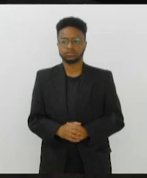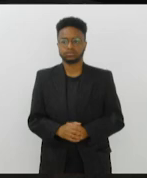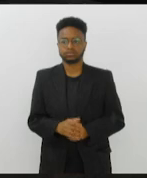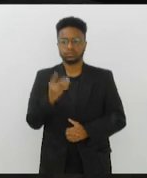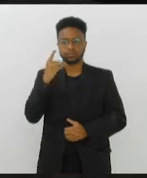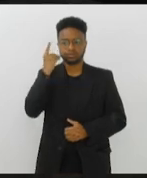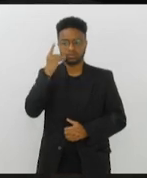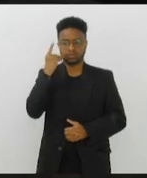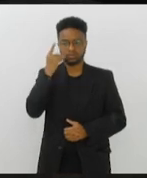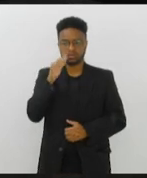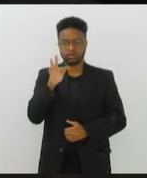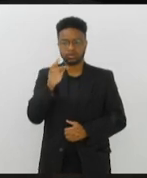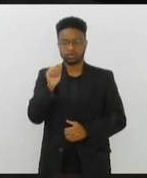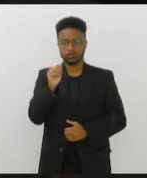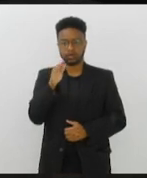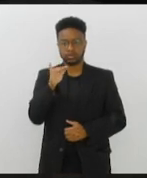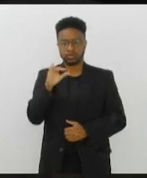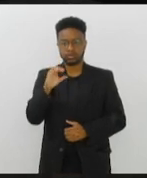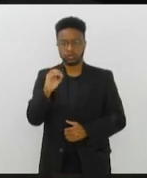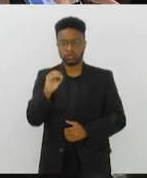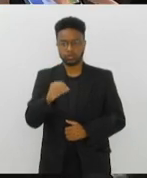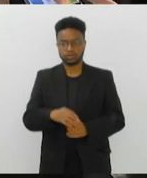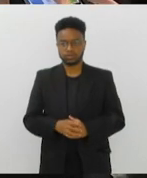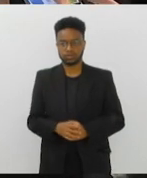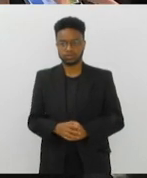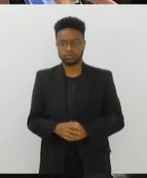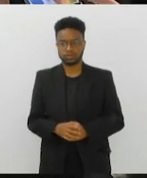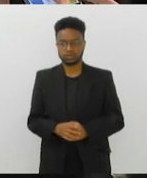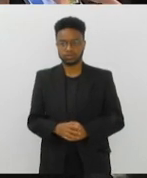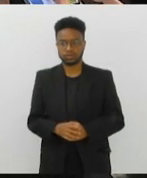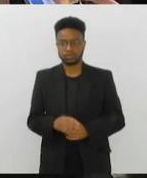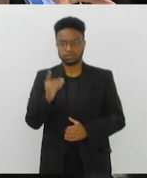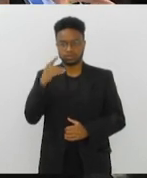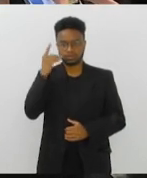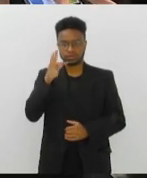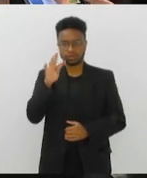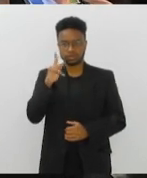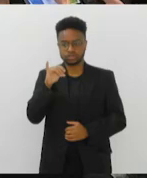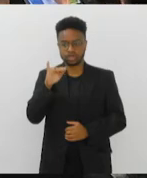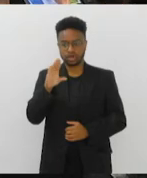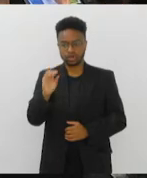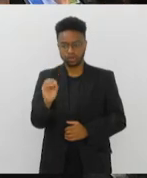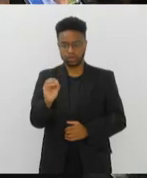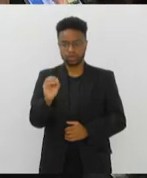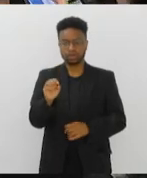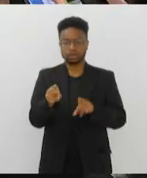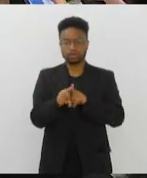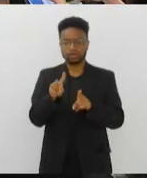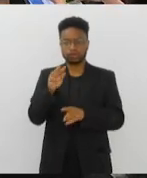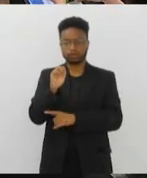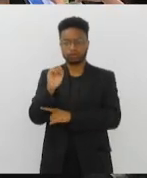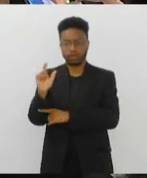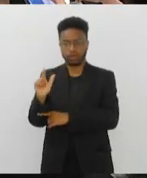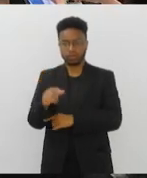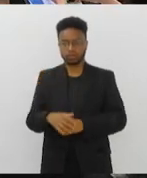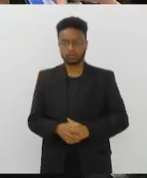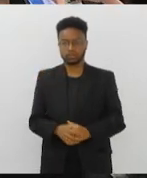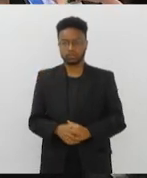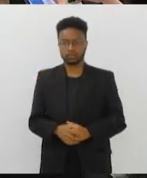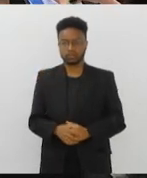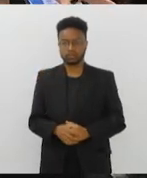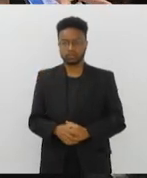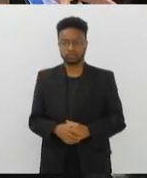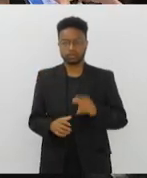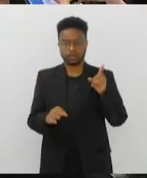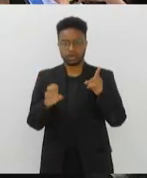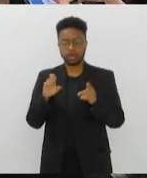Deputado Fábio, com autoria. Deputado Tiago Rangel, deputado Walter Serra. Deputado